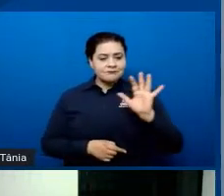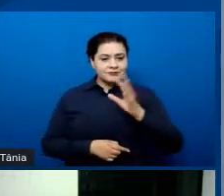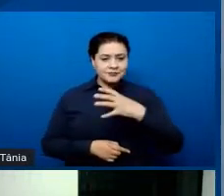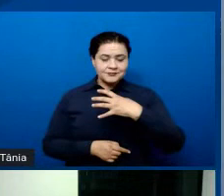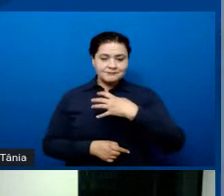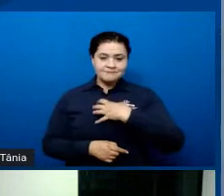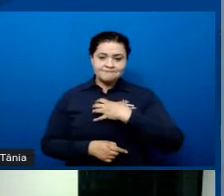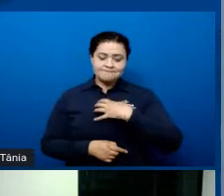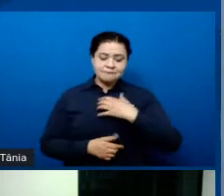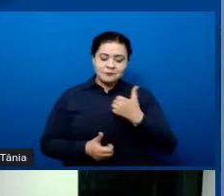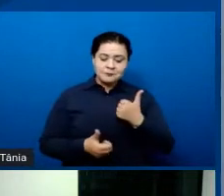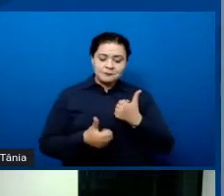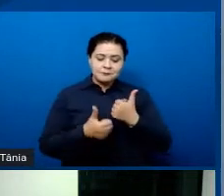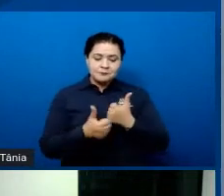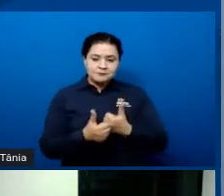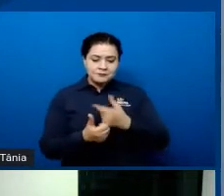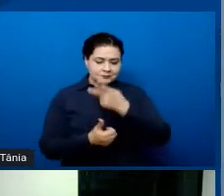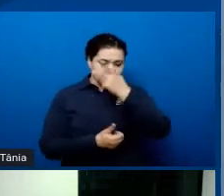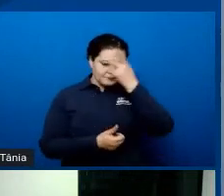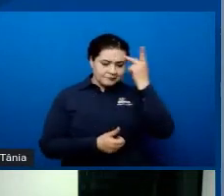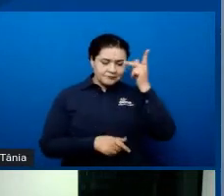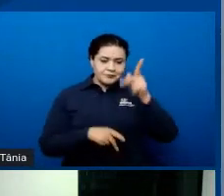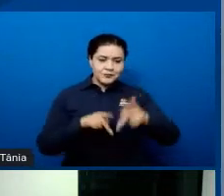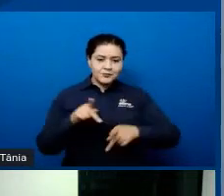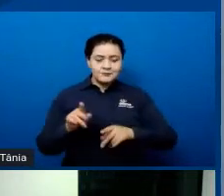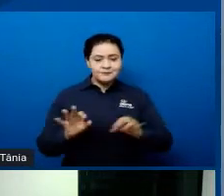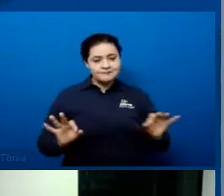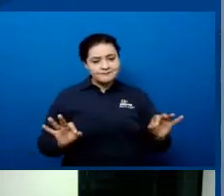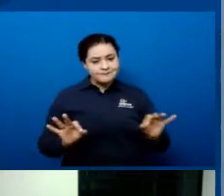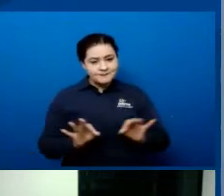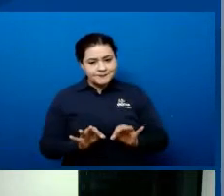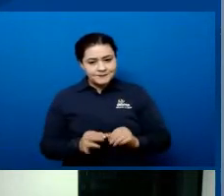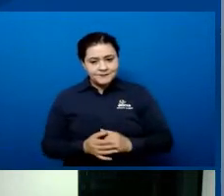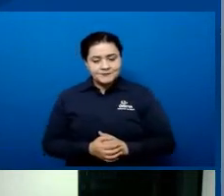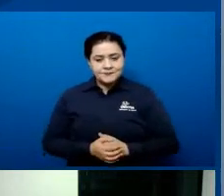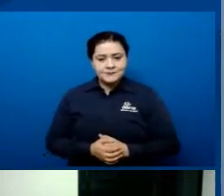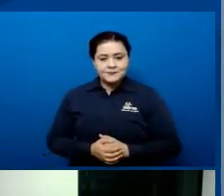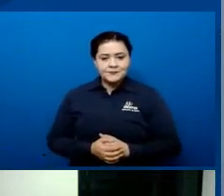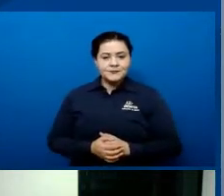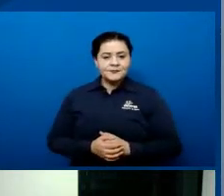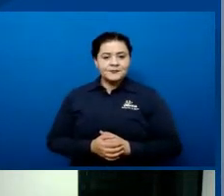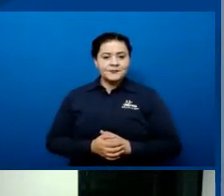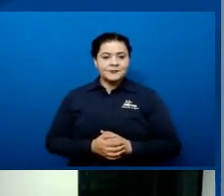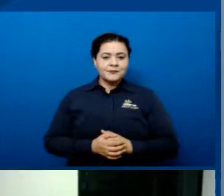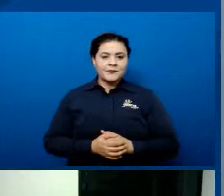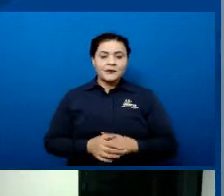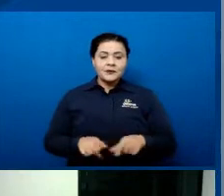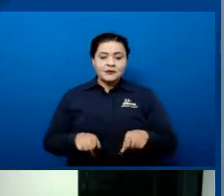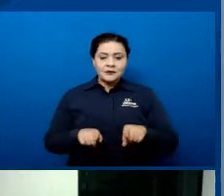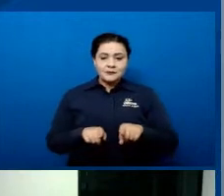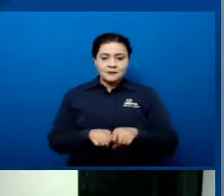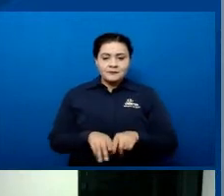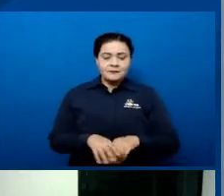não próximo, né, das nossas atividades cotidianas, digamos